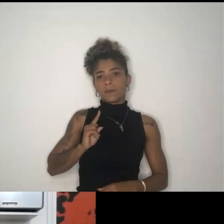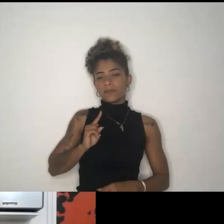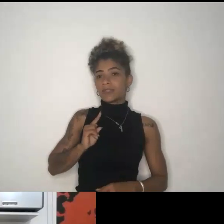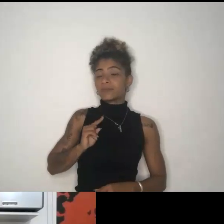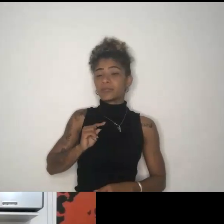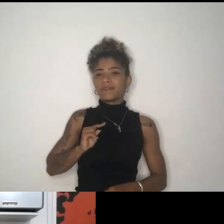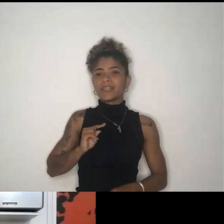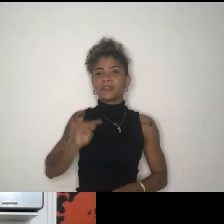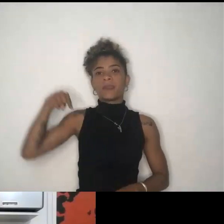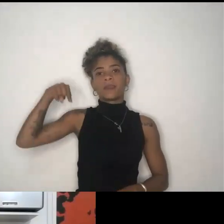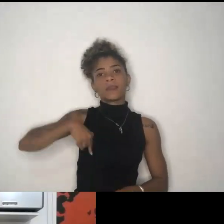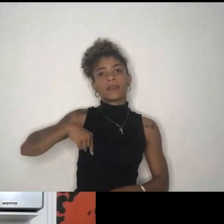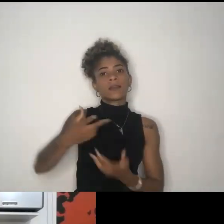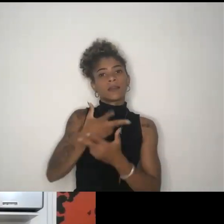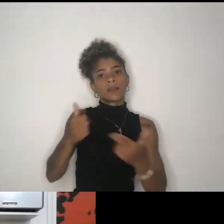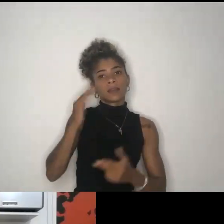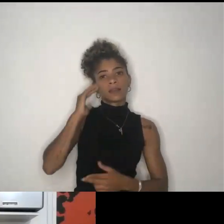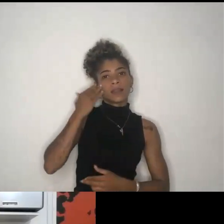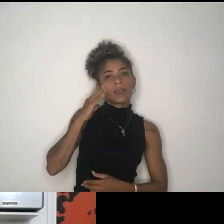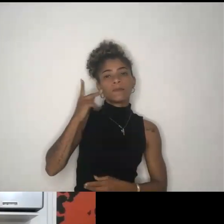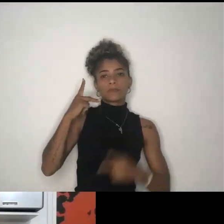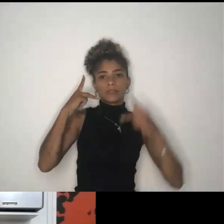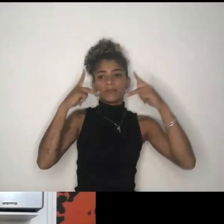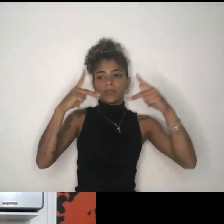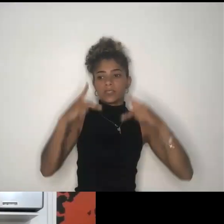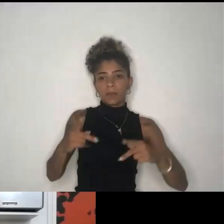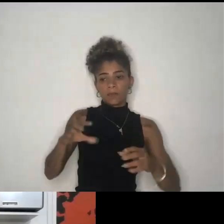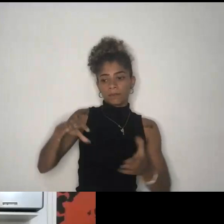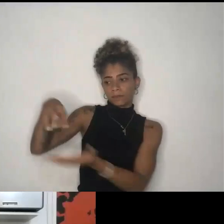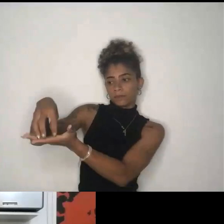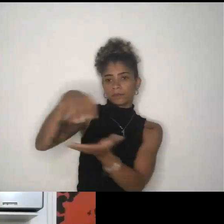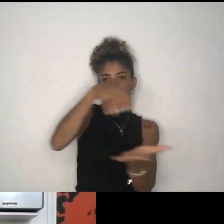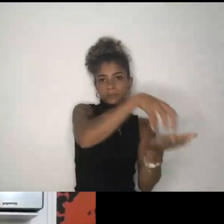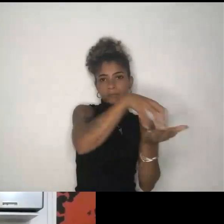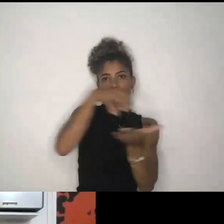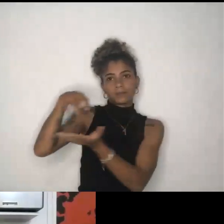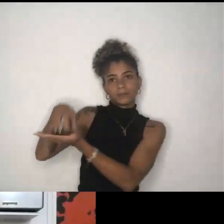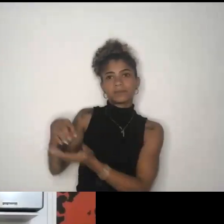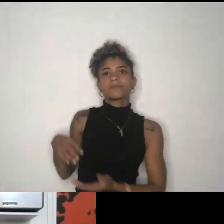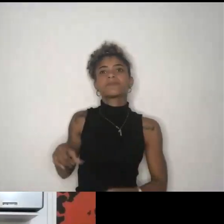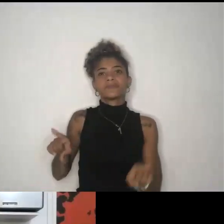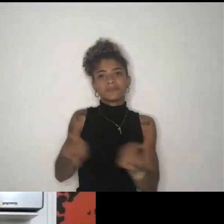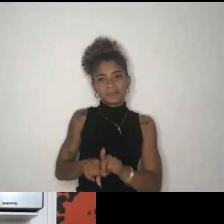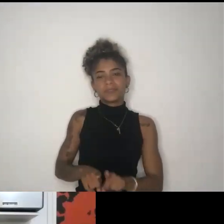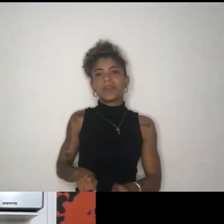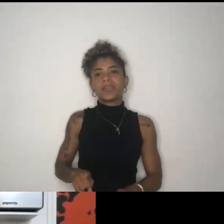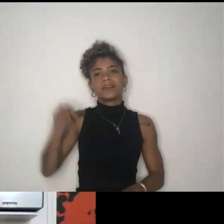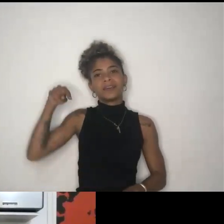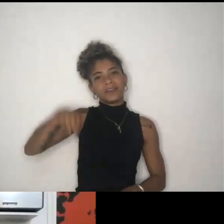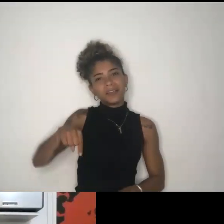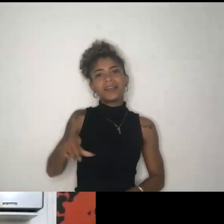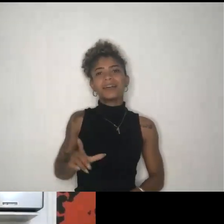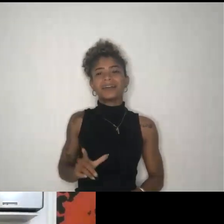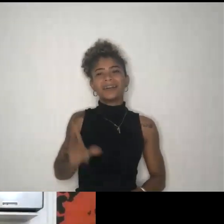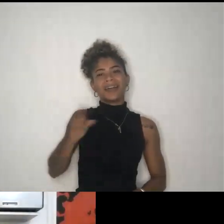relações departamentais cara eu uso muito numbers e o X mais muito assim eu adoro porque